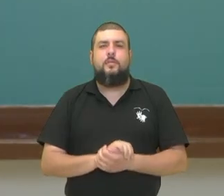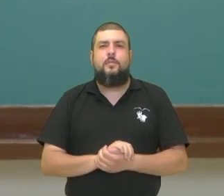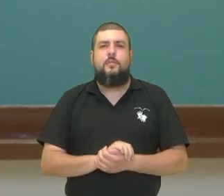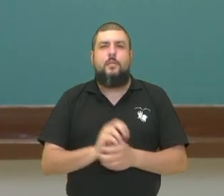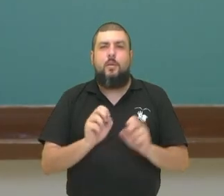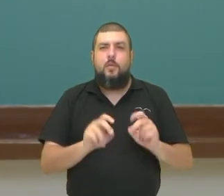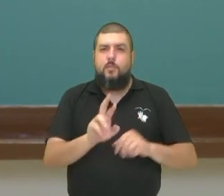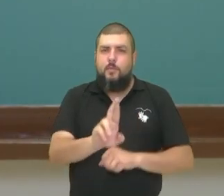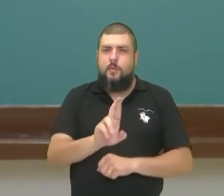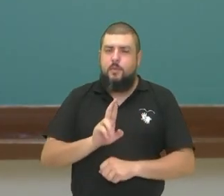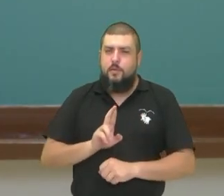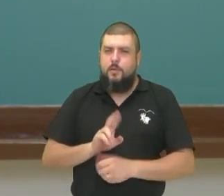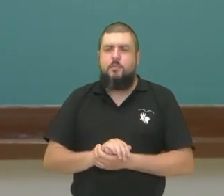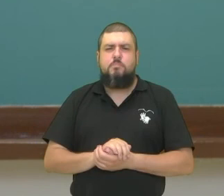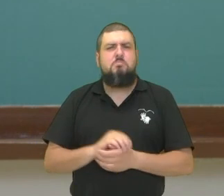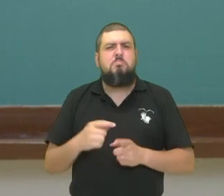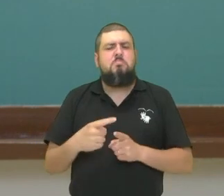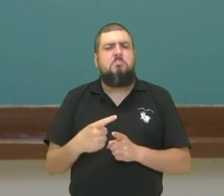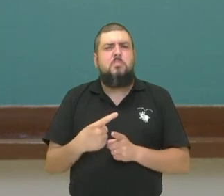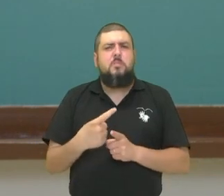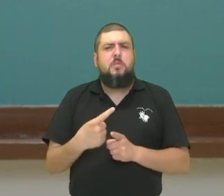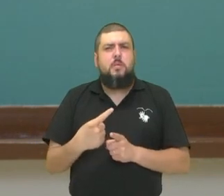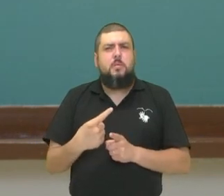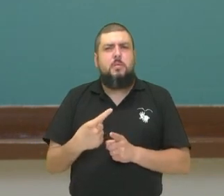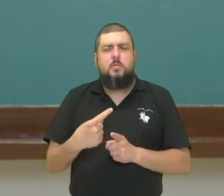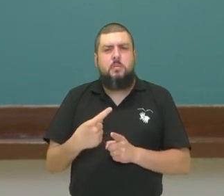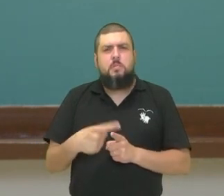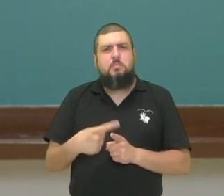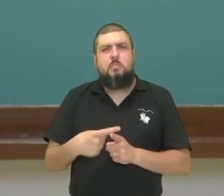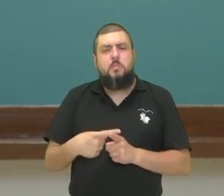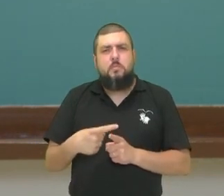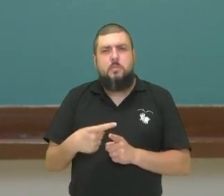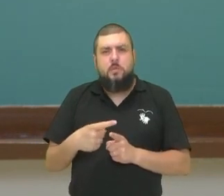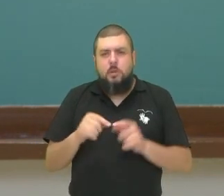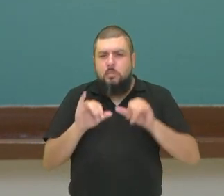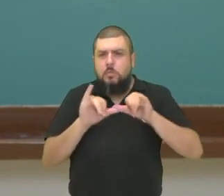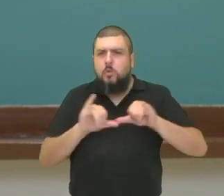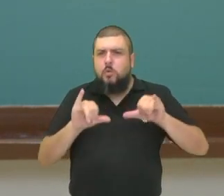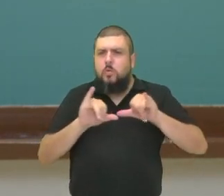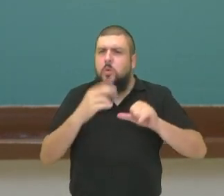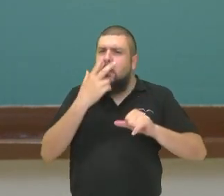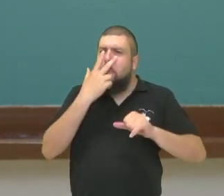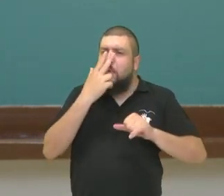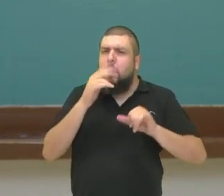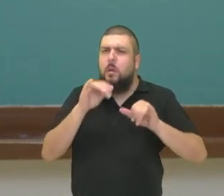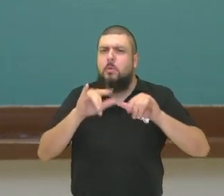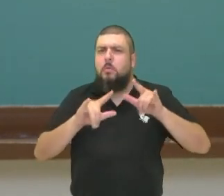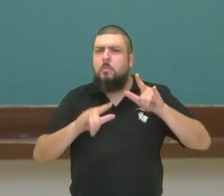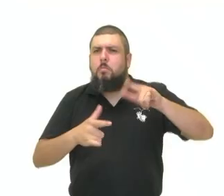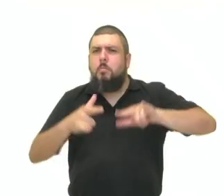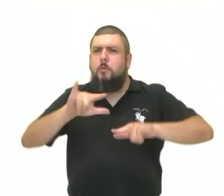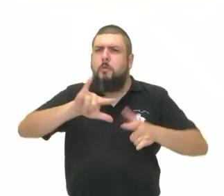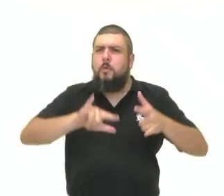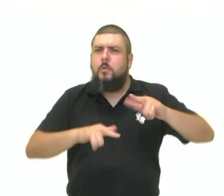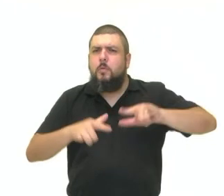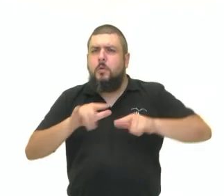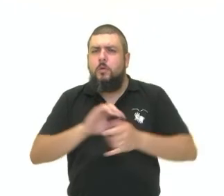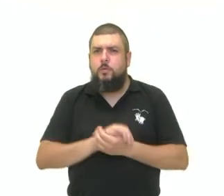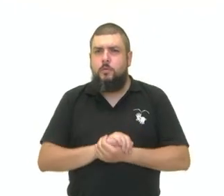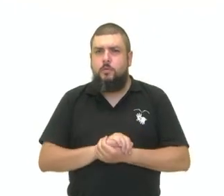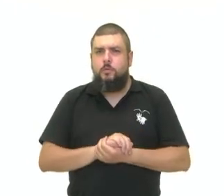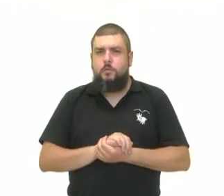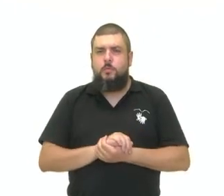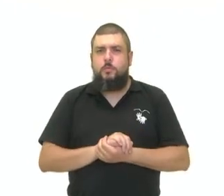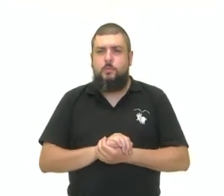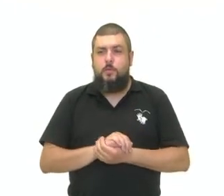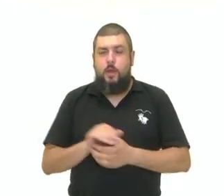respondeu por que pode ter ocorrido ou ocorreu aqui uma manipulação. Vejamos. Sim, porque os estudantes